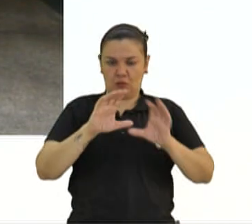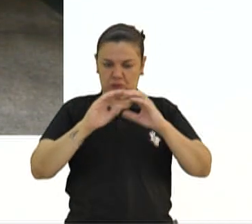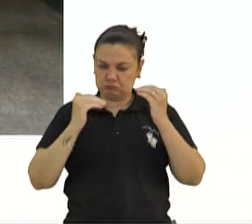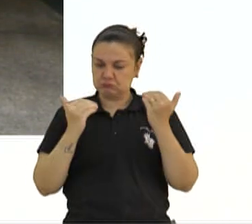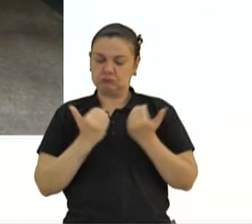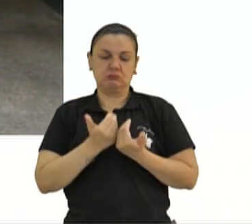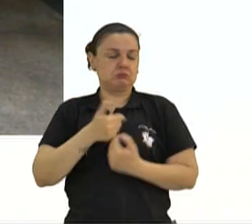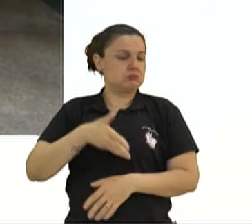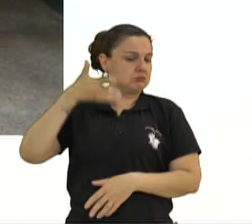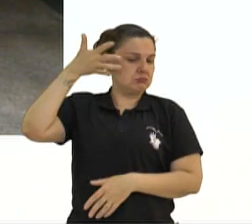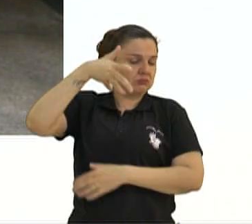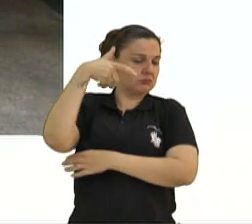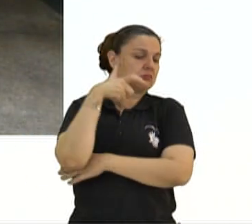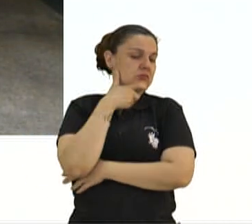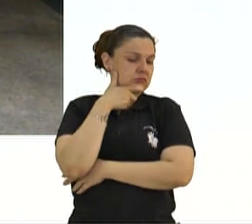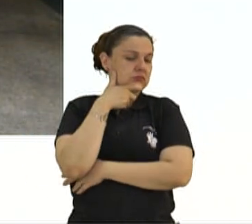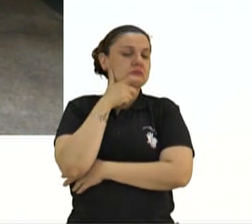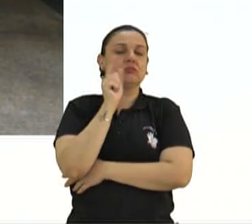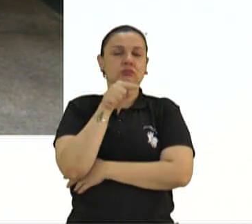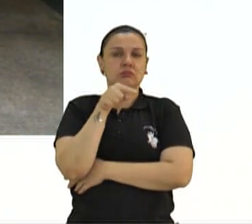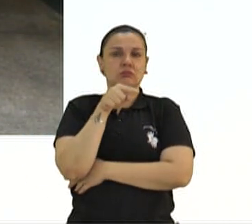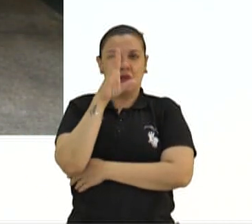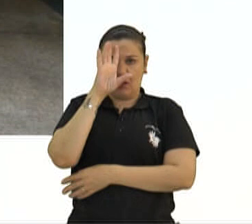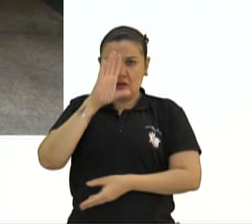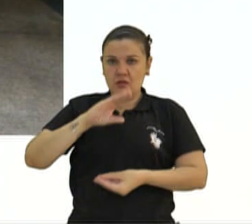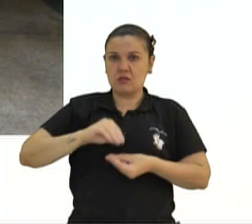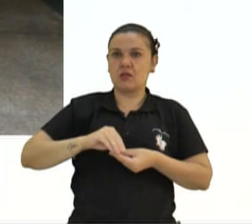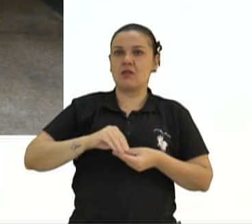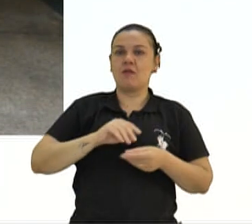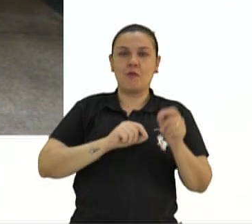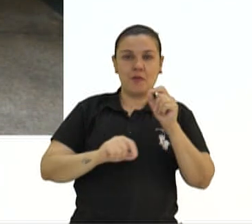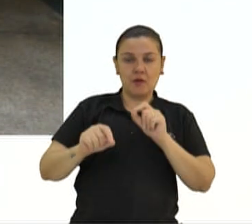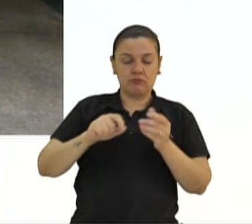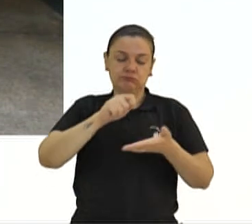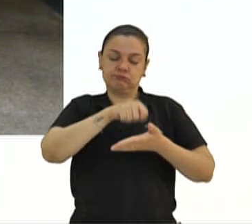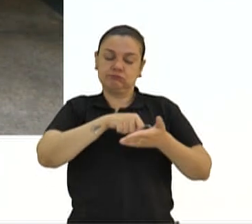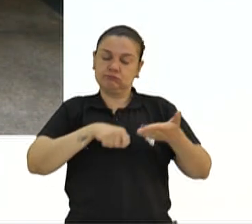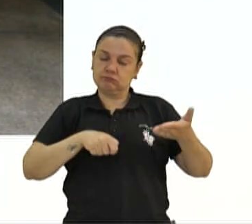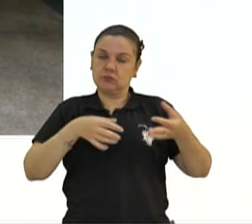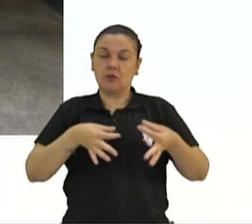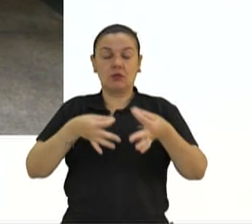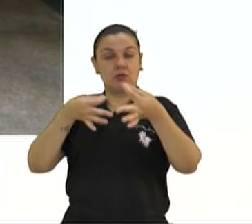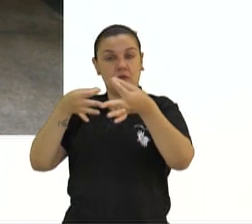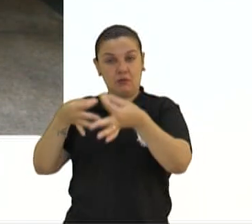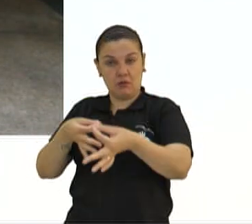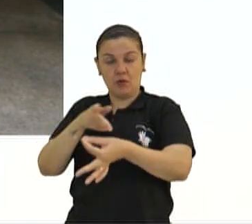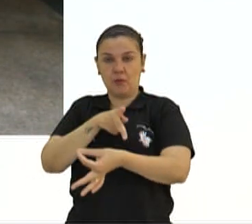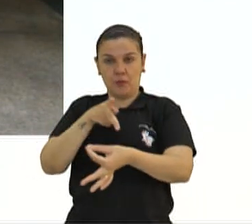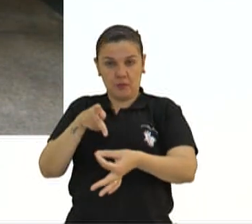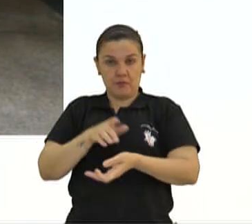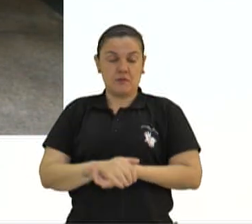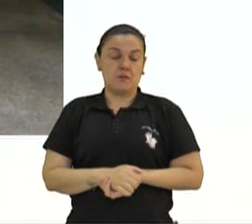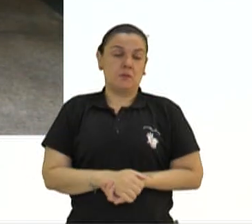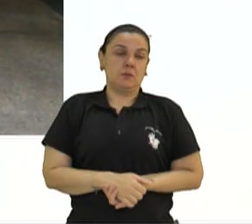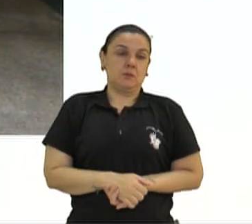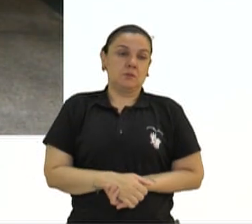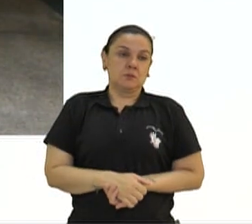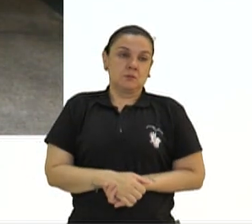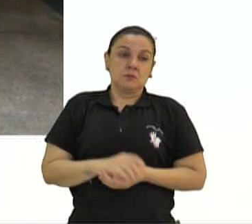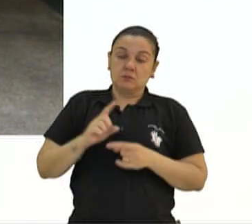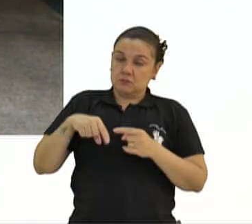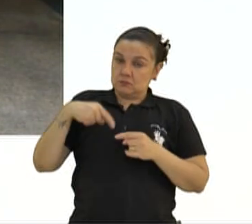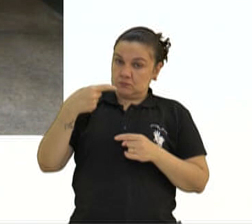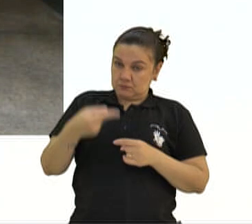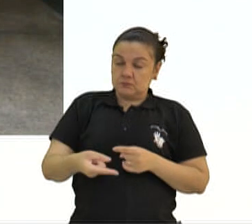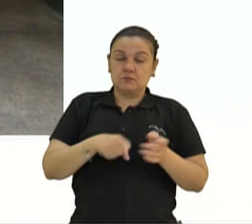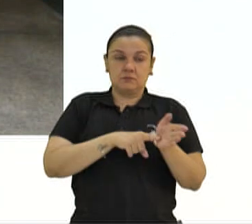conferências, dessas palestras, ele se apaixonou por eletrólise e acabou fazendo anotações, entregando para o Dave. É, mais tarde ele